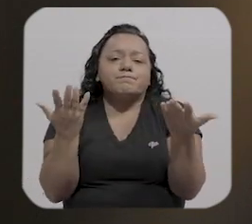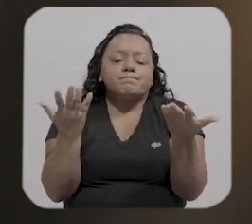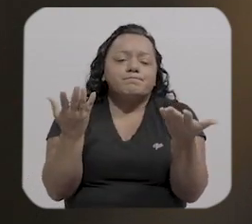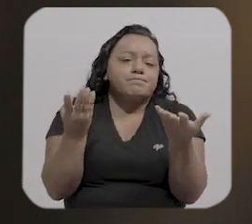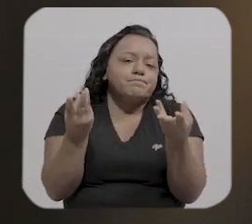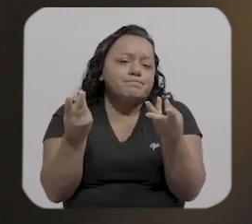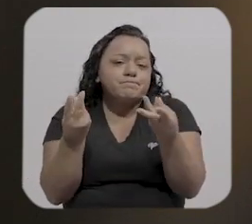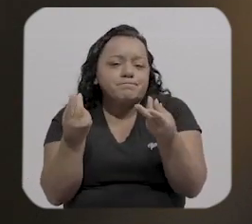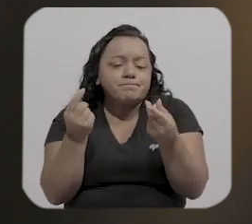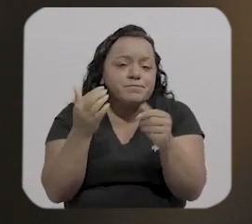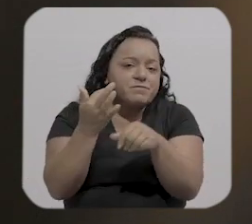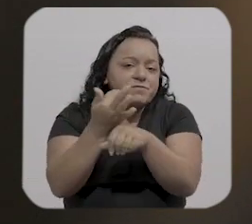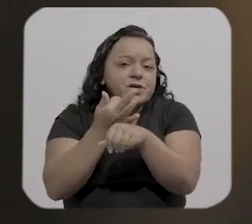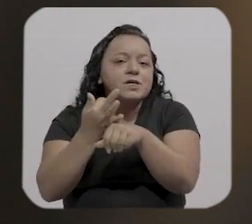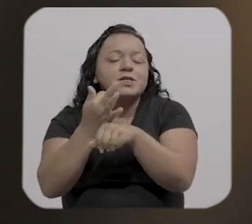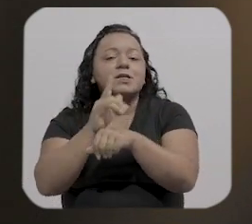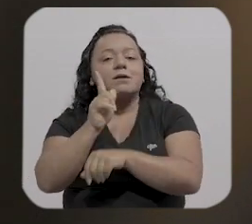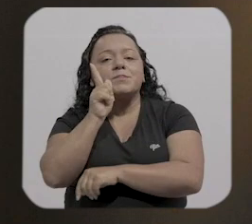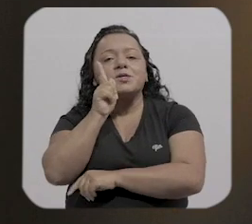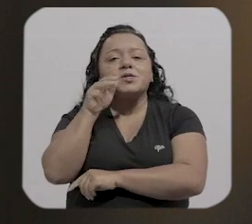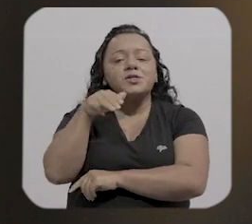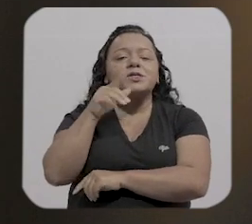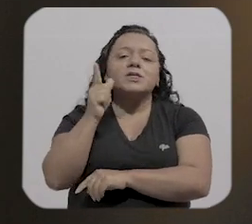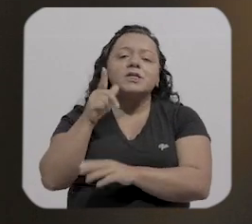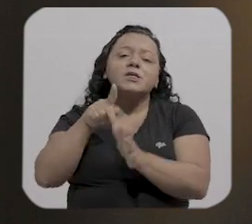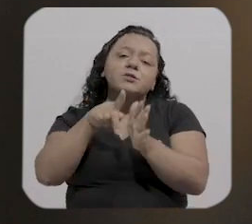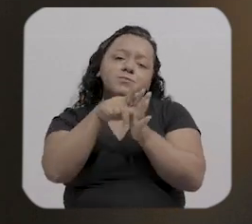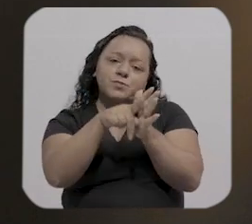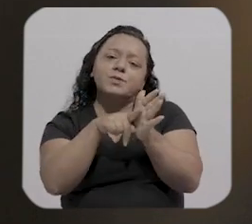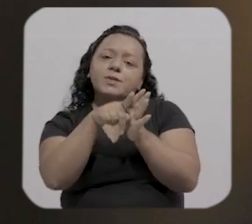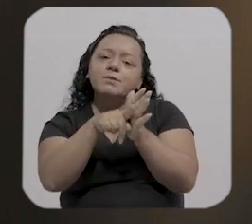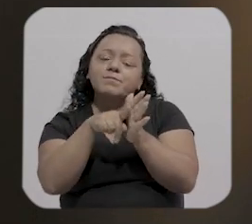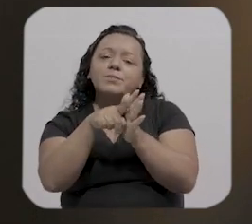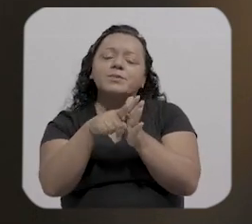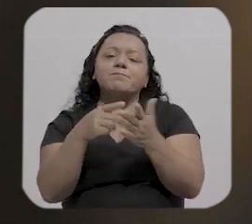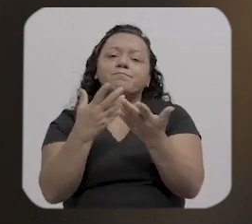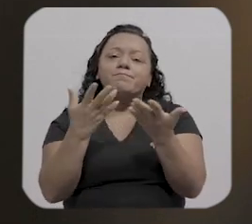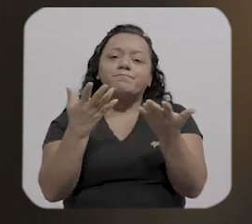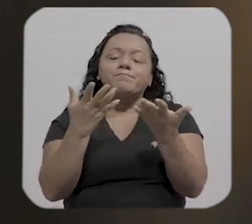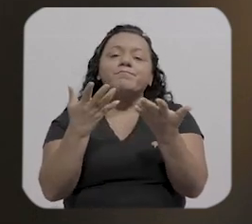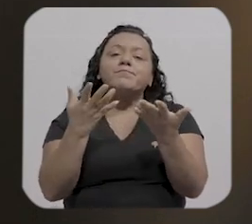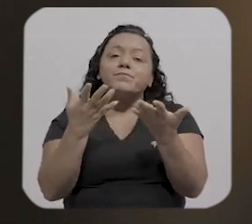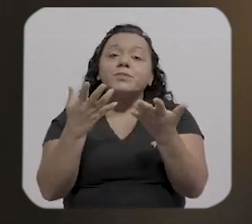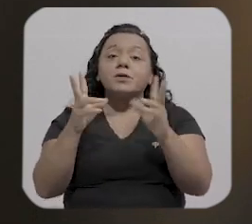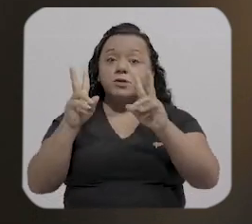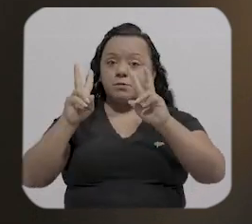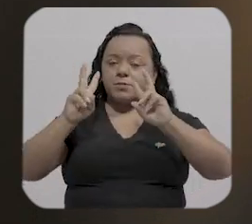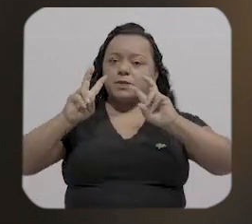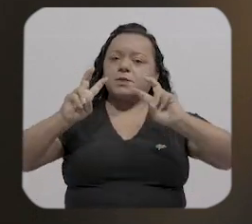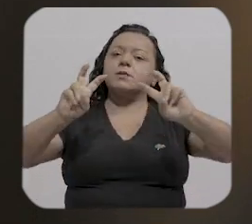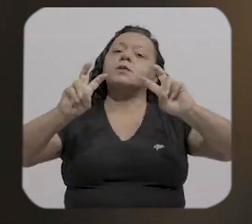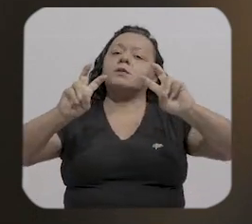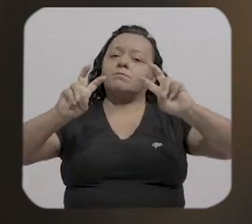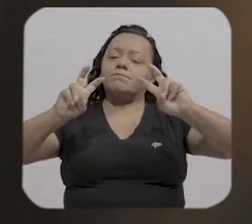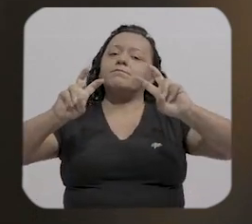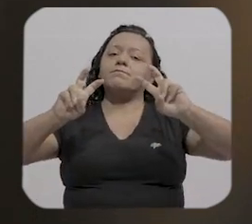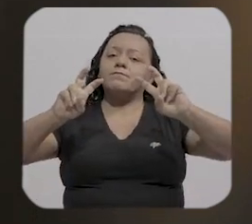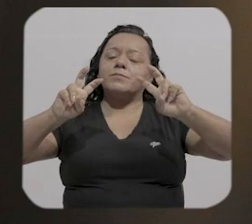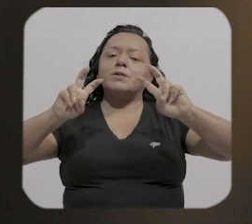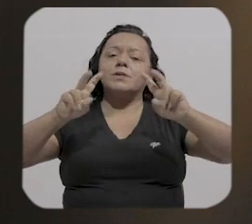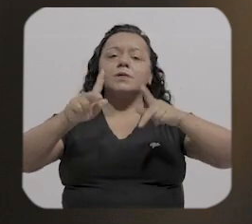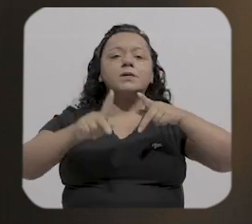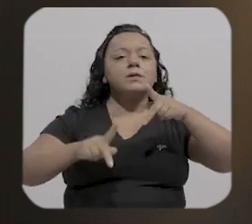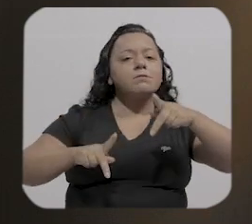Essas minhas viagens de férias para Guajará, no trem mesmo, né? Então, já percebia,